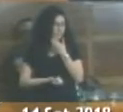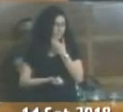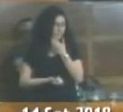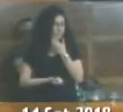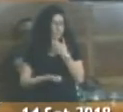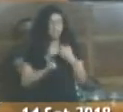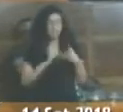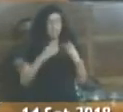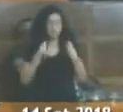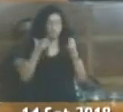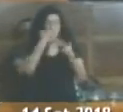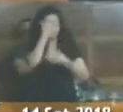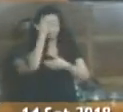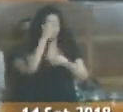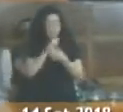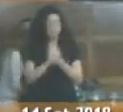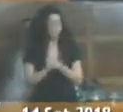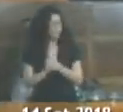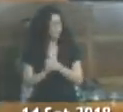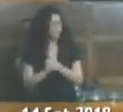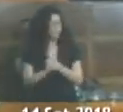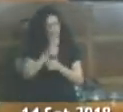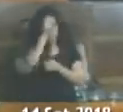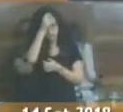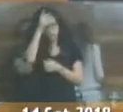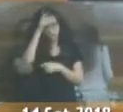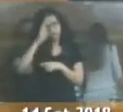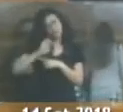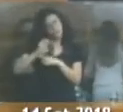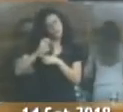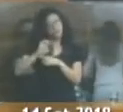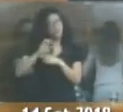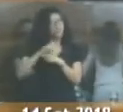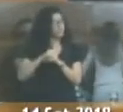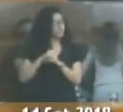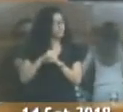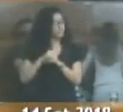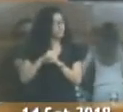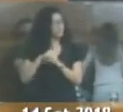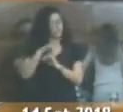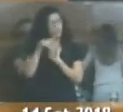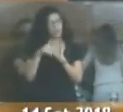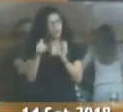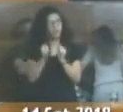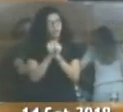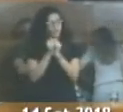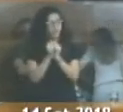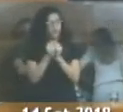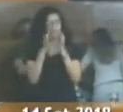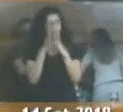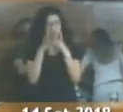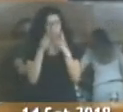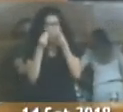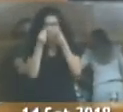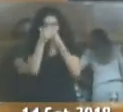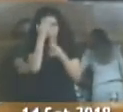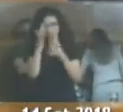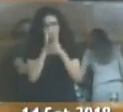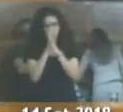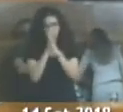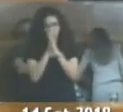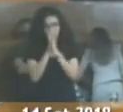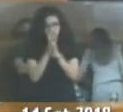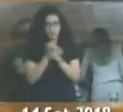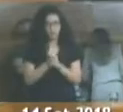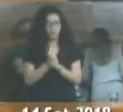e tem muita gente. O município e o estado fica todo mundo junto e fica super lotado o barco.